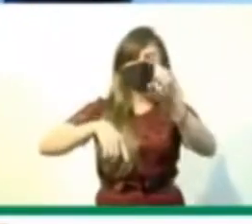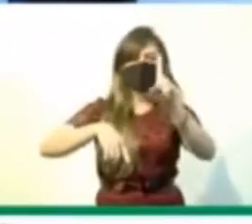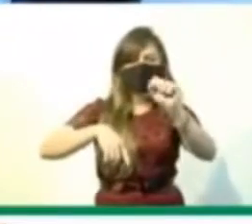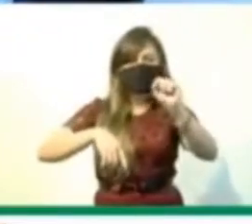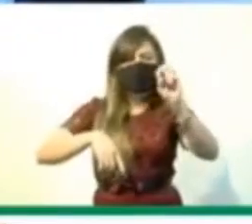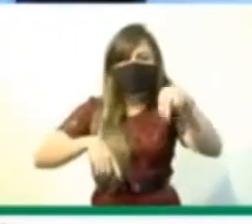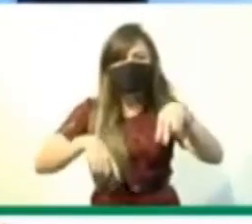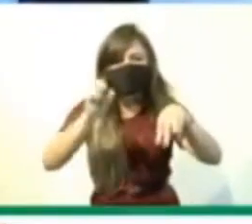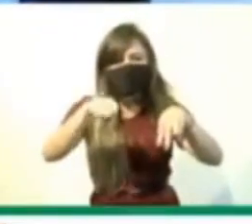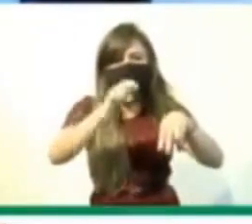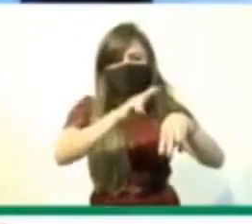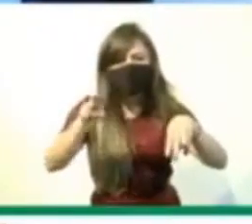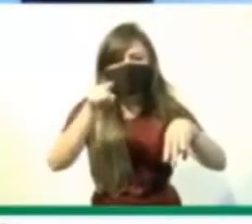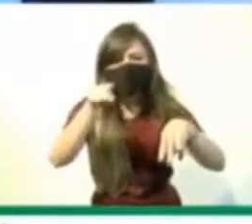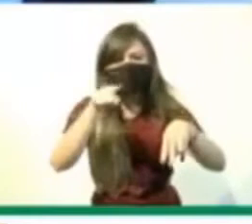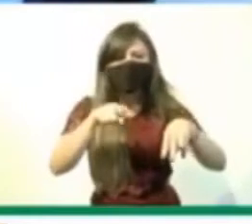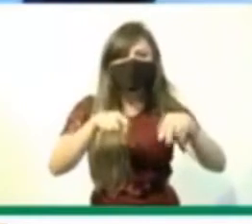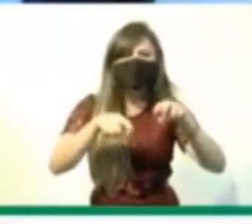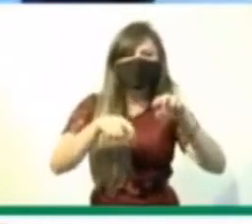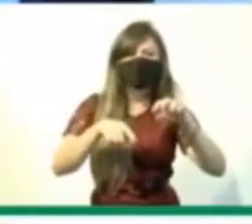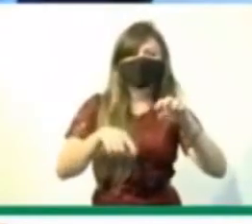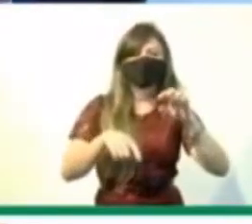né? É o Edson ou Edson?